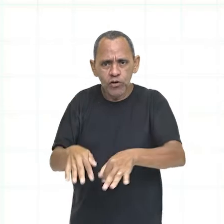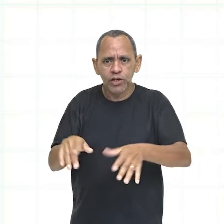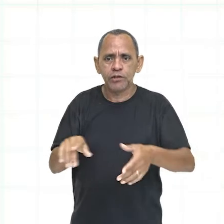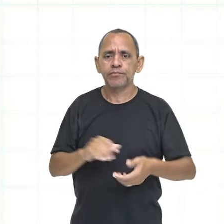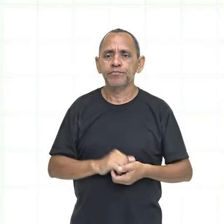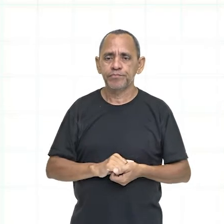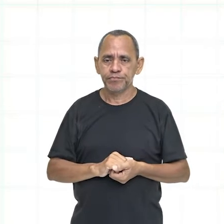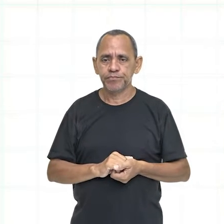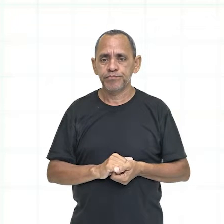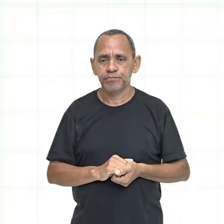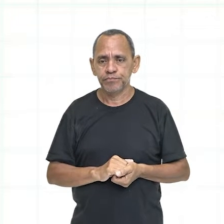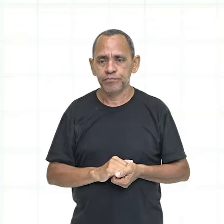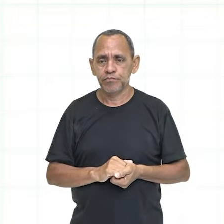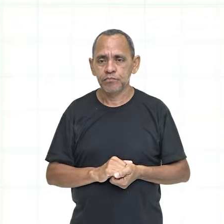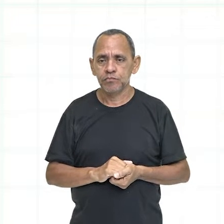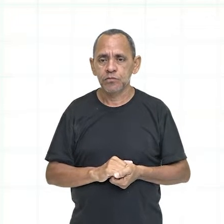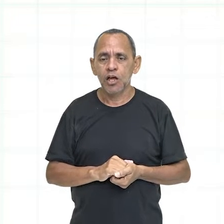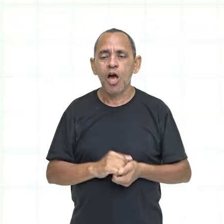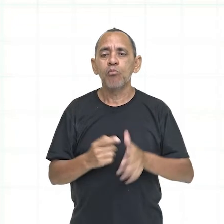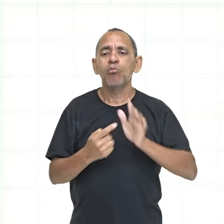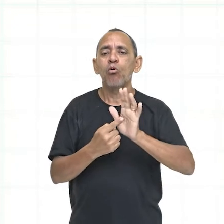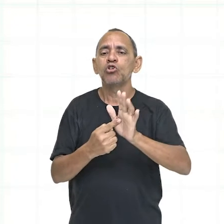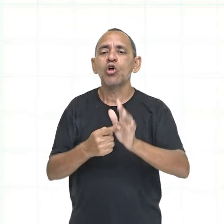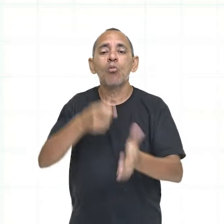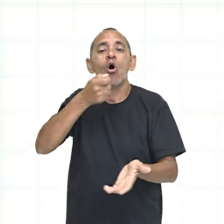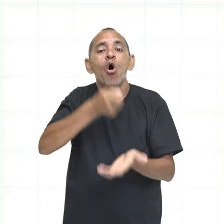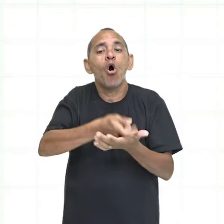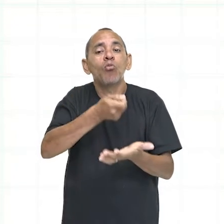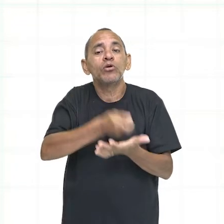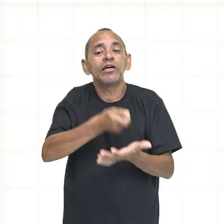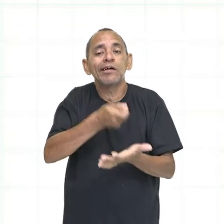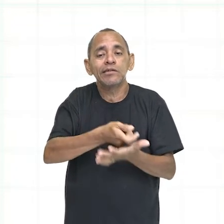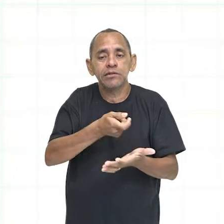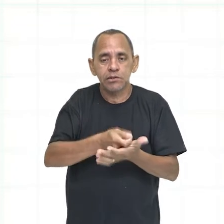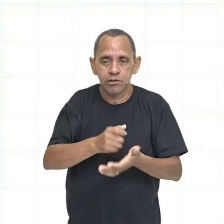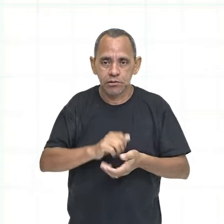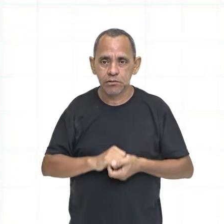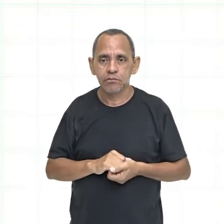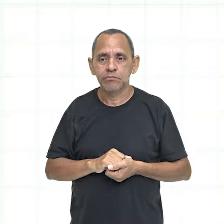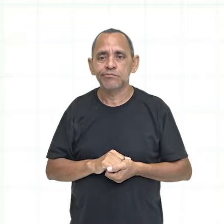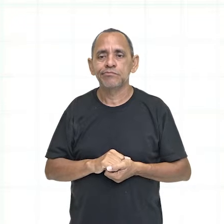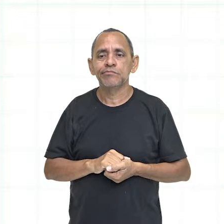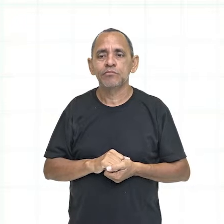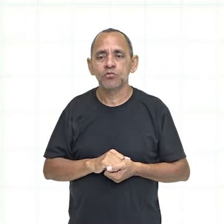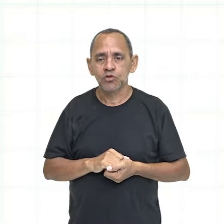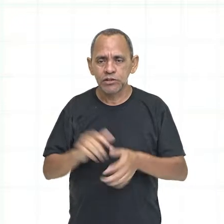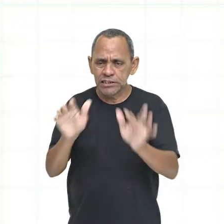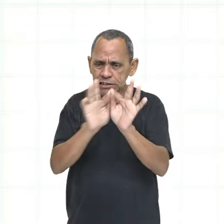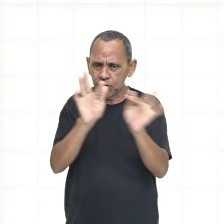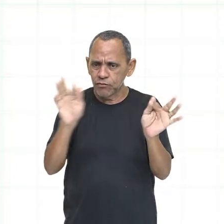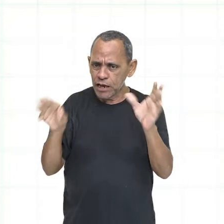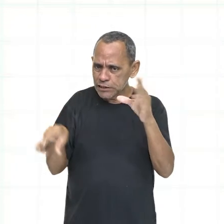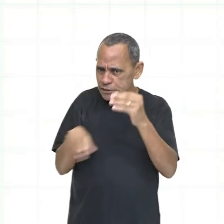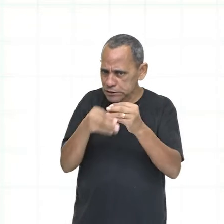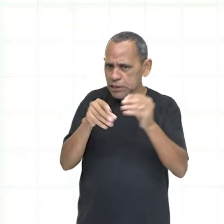ele vai indicar uma necessidade, uma obrigação. Nesse caso aqui, uma negativa, né? Eu não